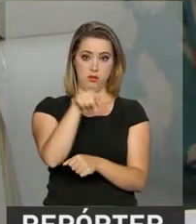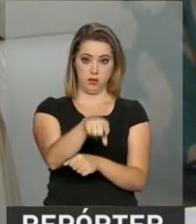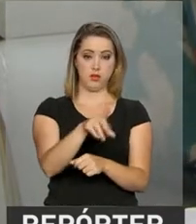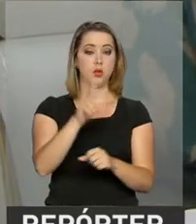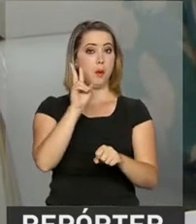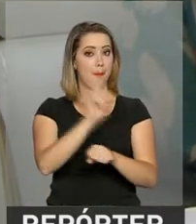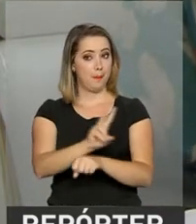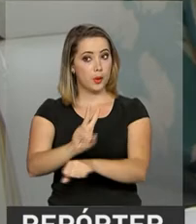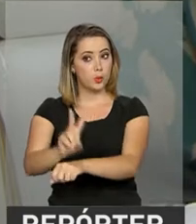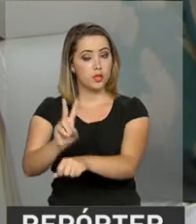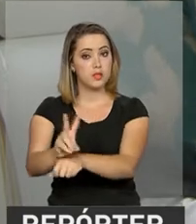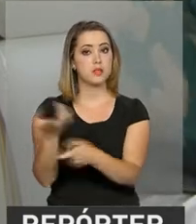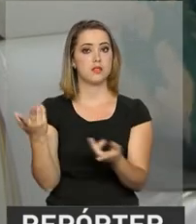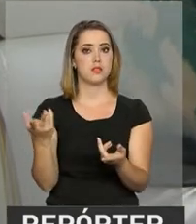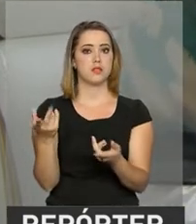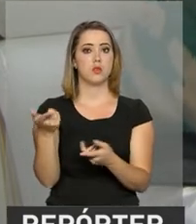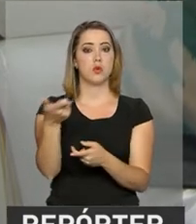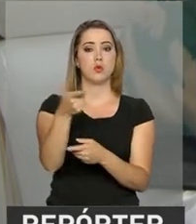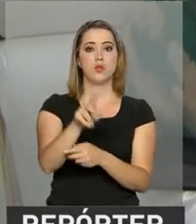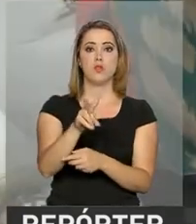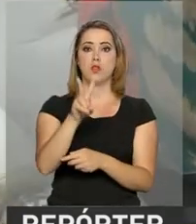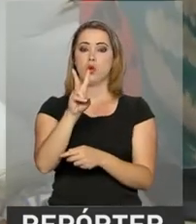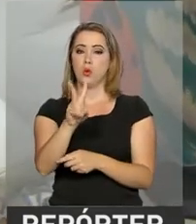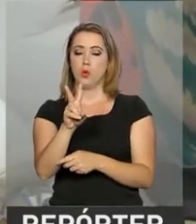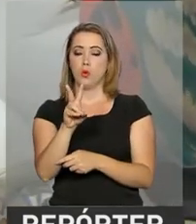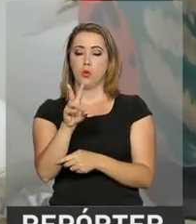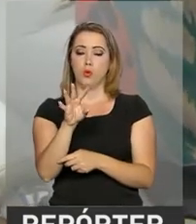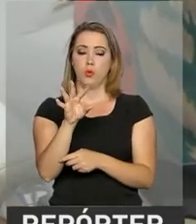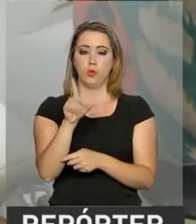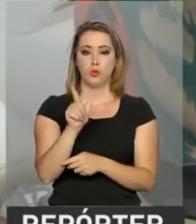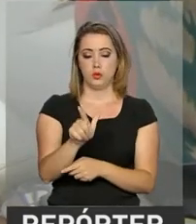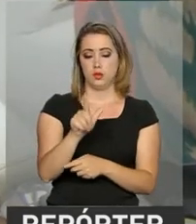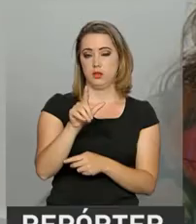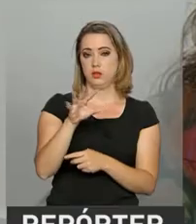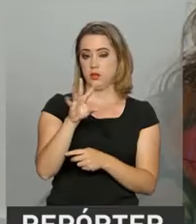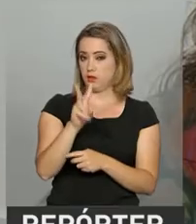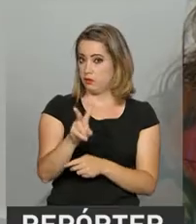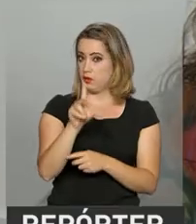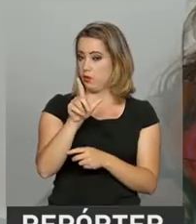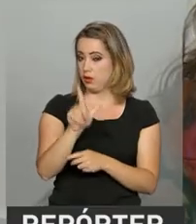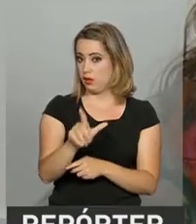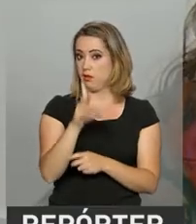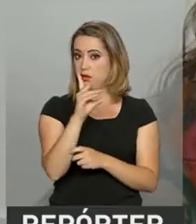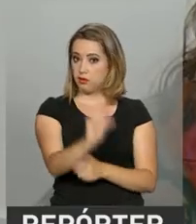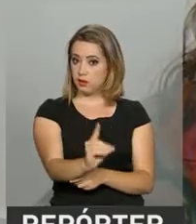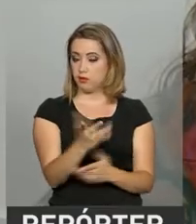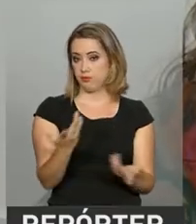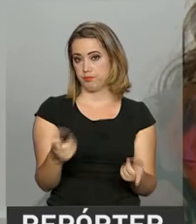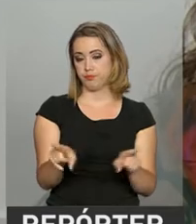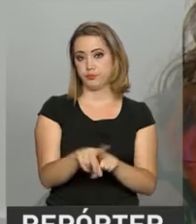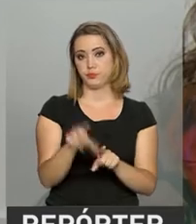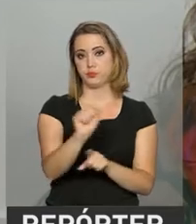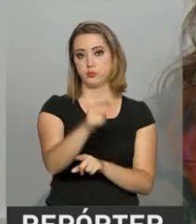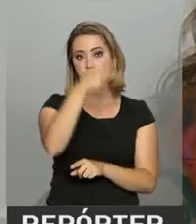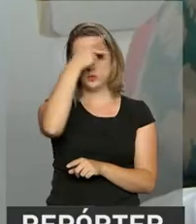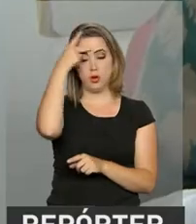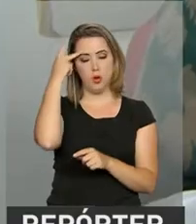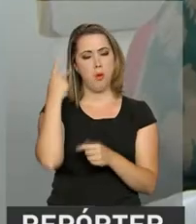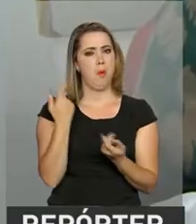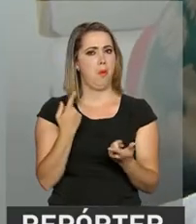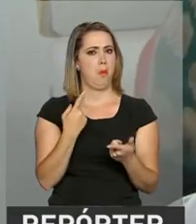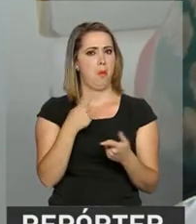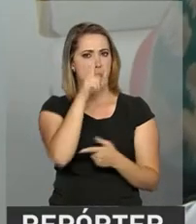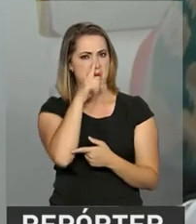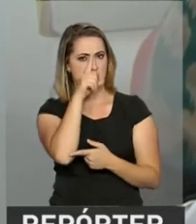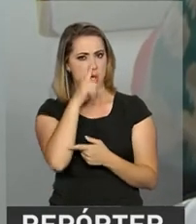é proteção com relação ao ultravioleta B. A dermatologista alerta ainda sobre os perigos dos bronzeadores caseiros. Não